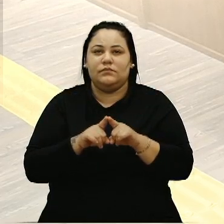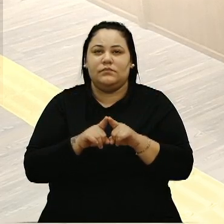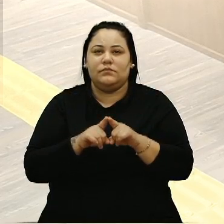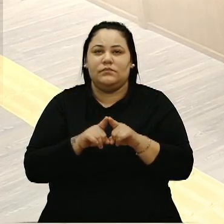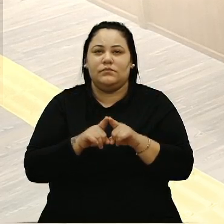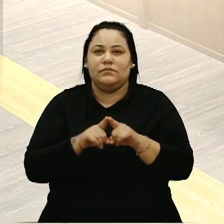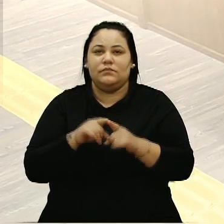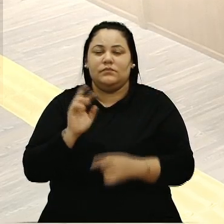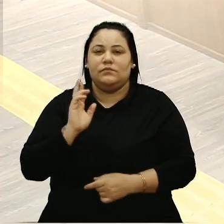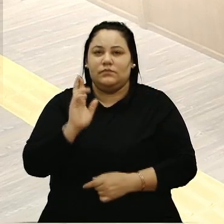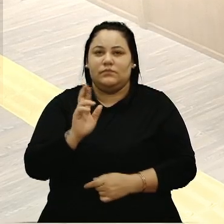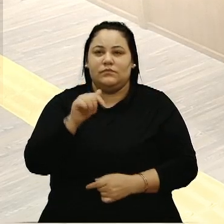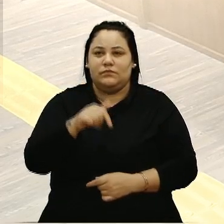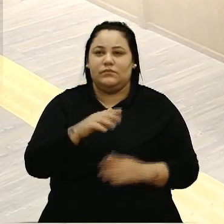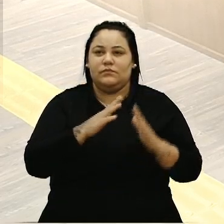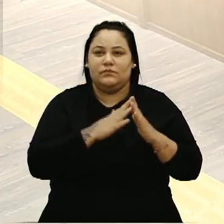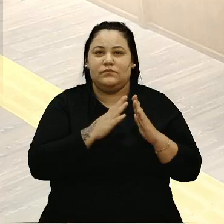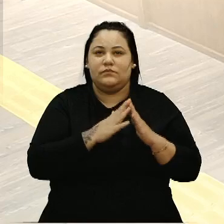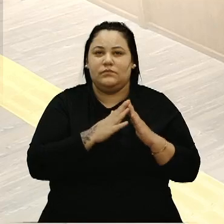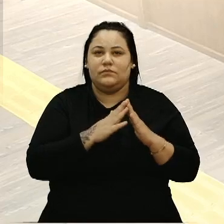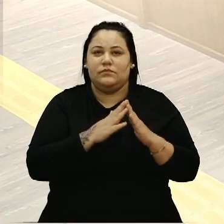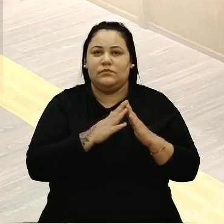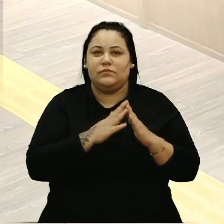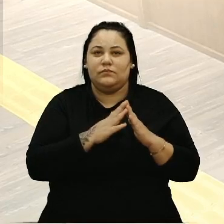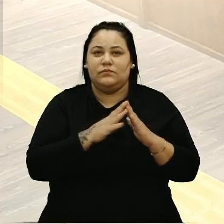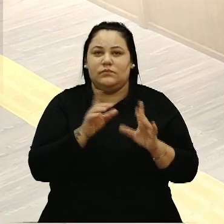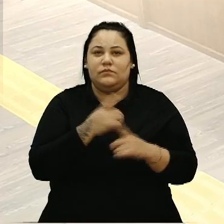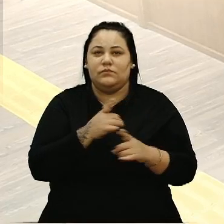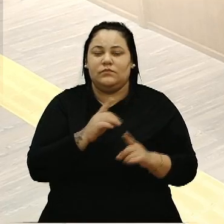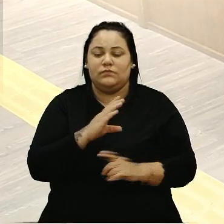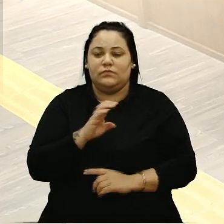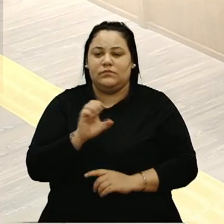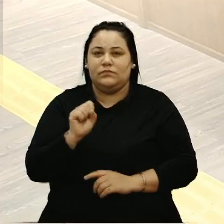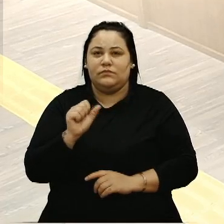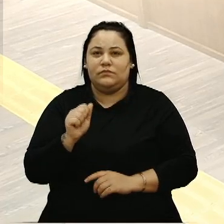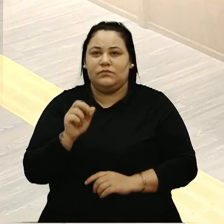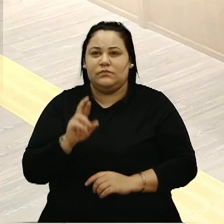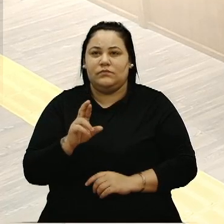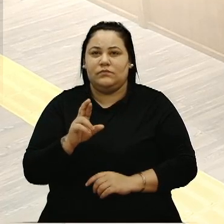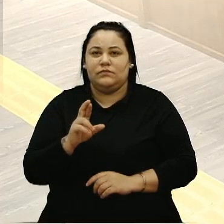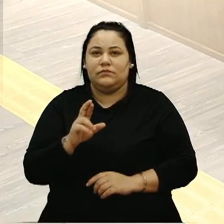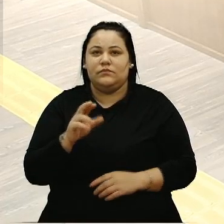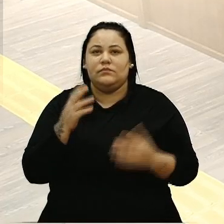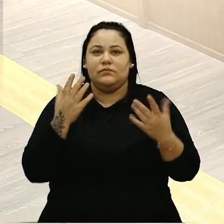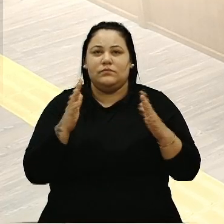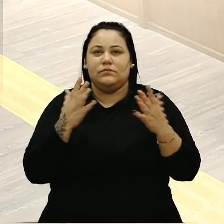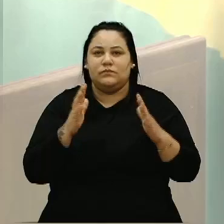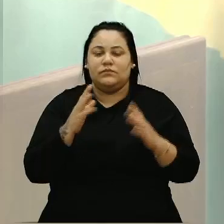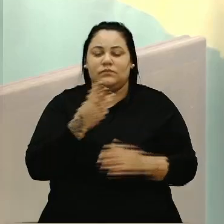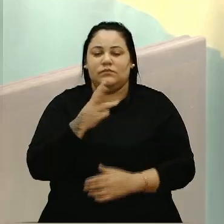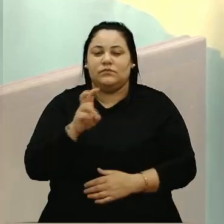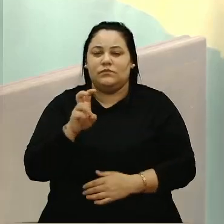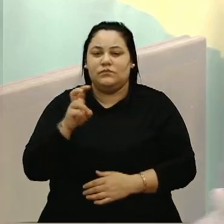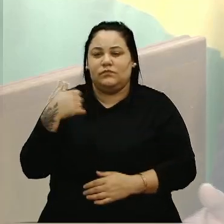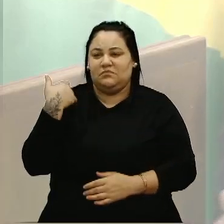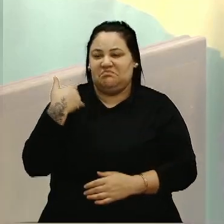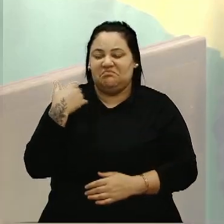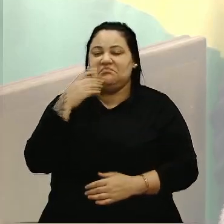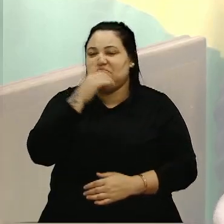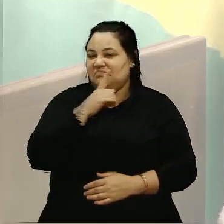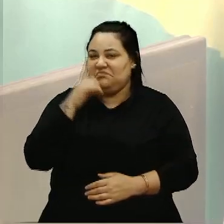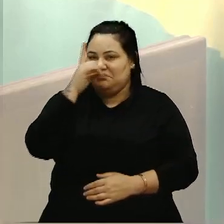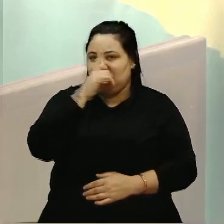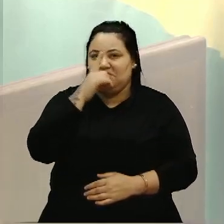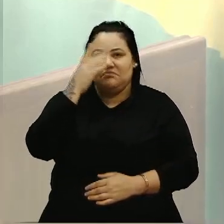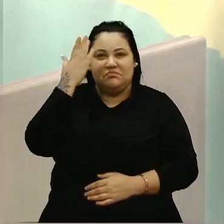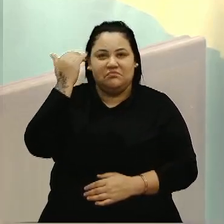desta casa, ao grande músico César de Freitas, que comemorou os 35 anos no domingo e que foi um sucesso no